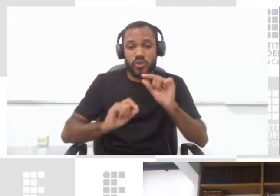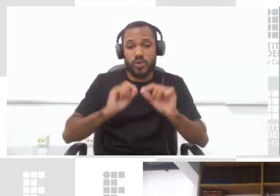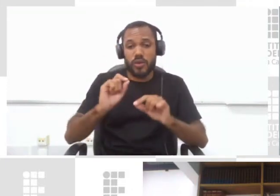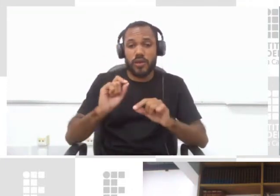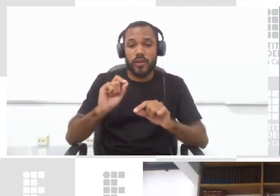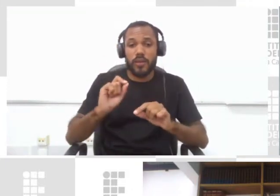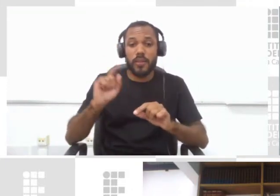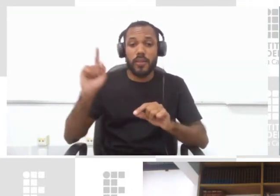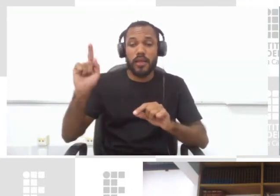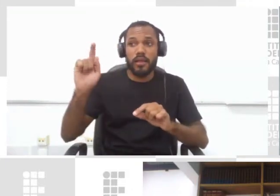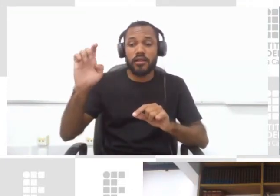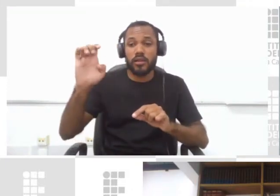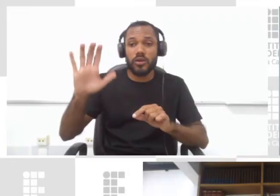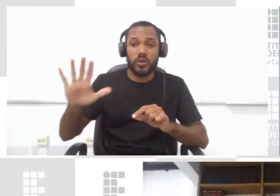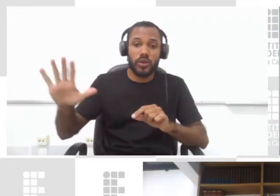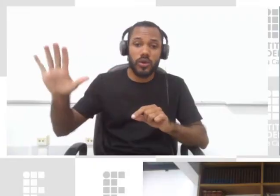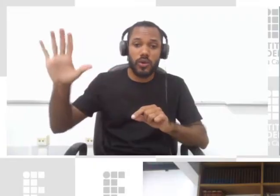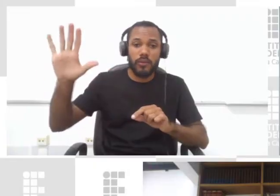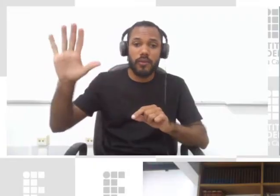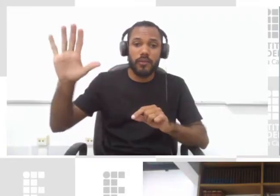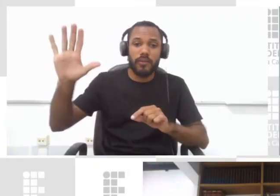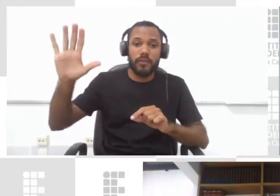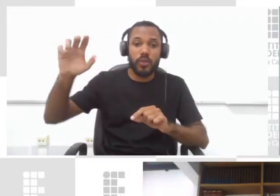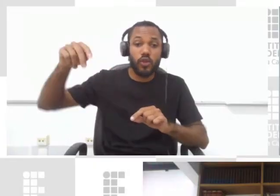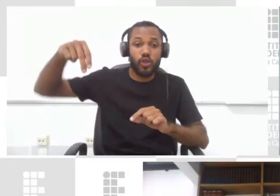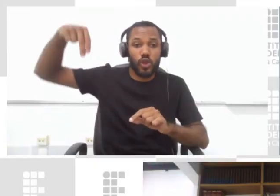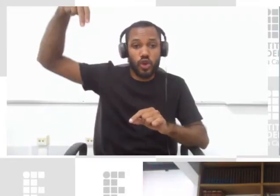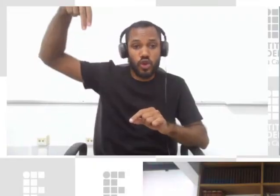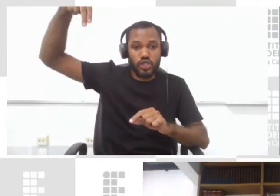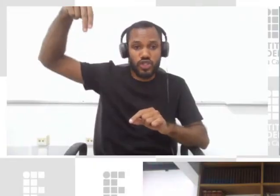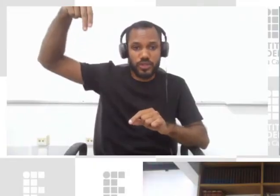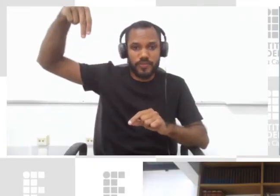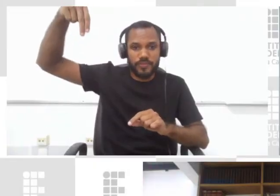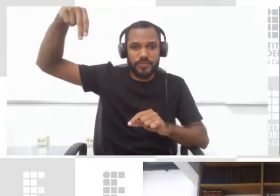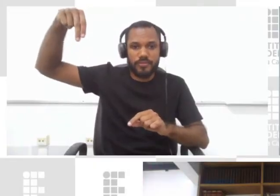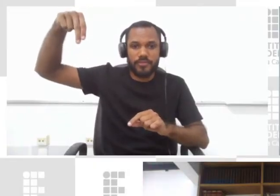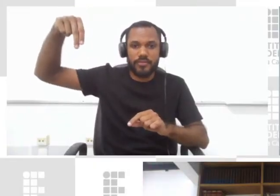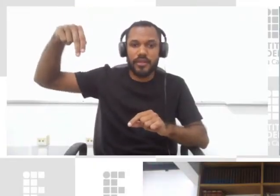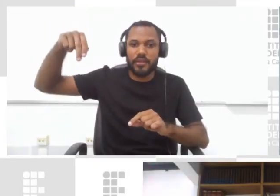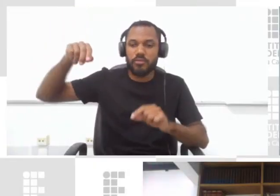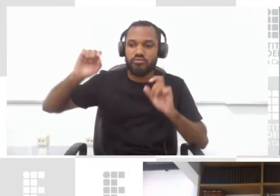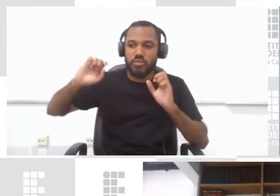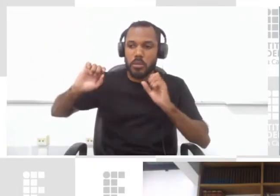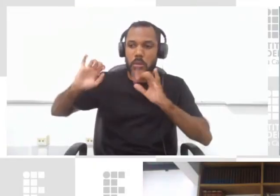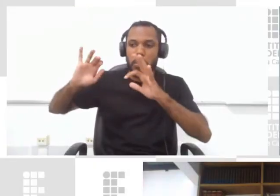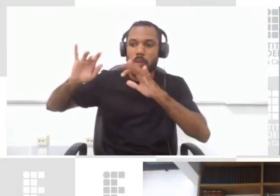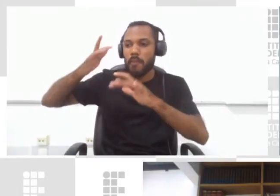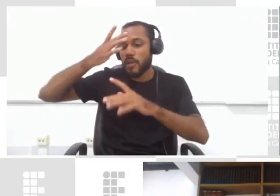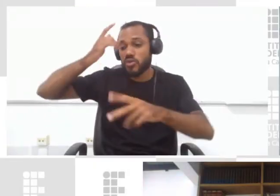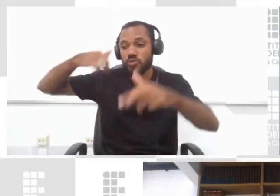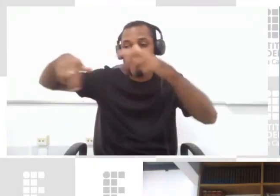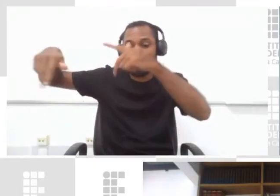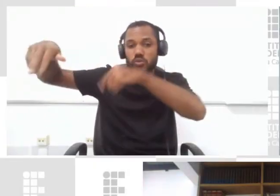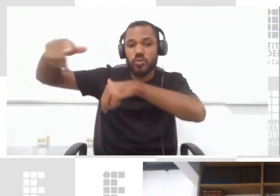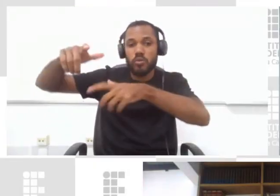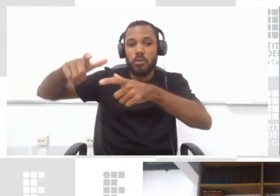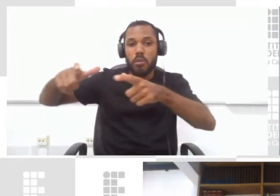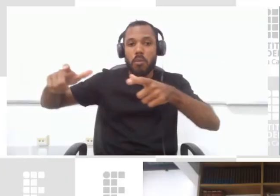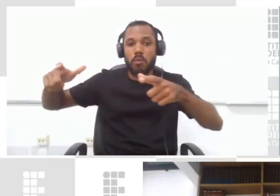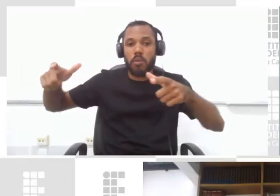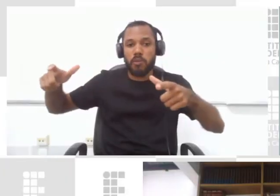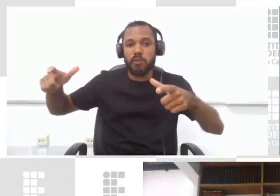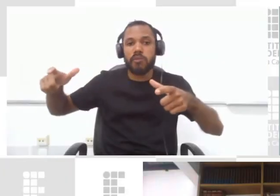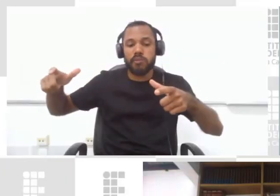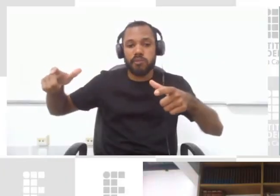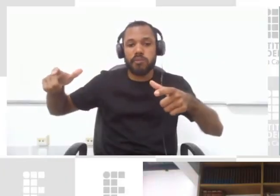massa continental no hemisfério norte, e, portanto, o hemisfério norte está aquecendo muito mais rápido, por quê? Porque na Terra o aquecimento se dá mais rápido